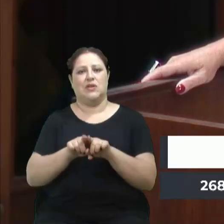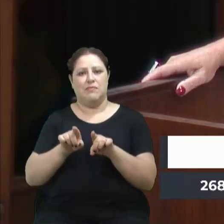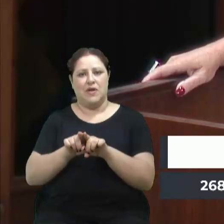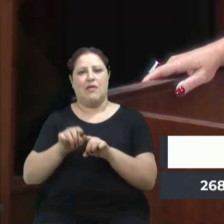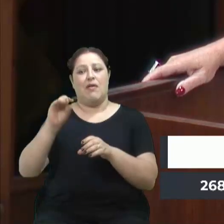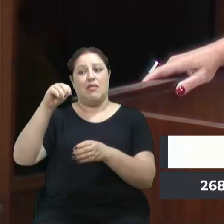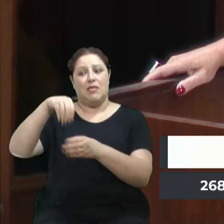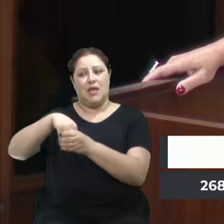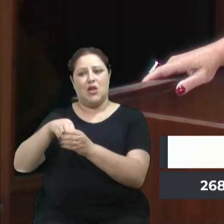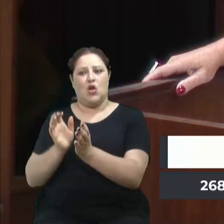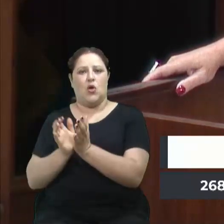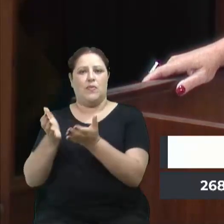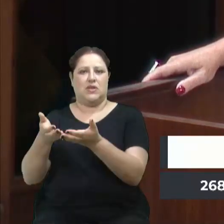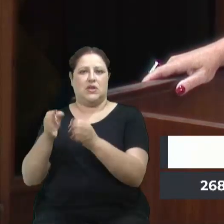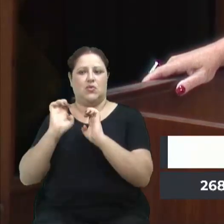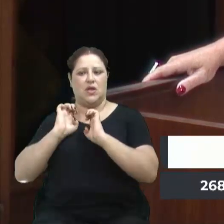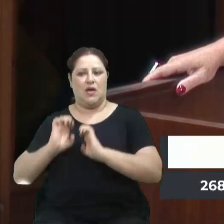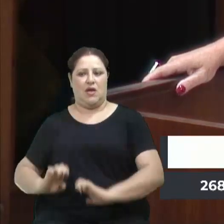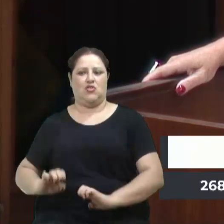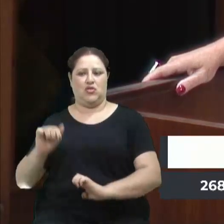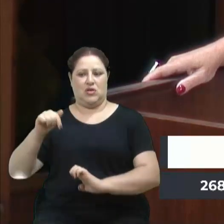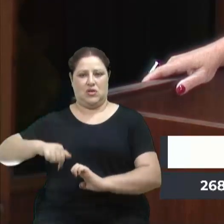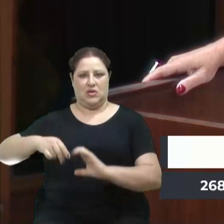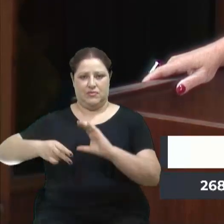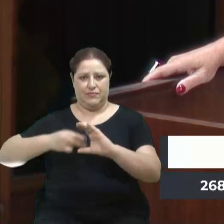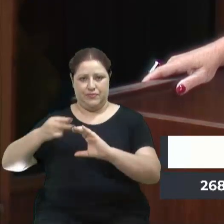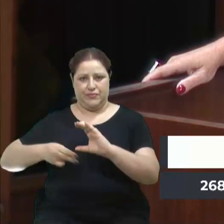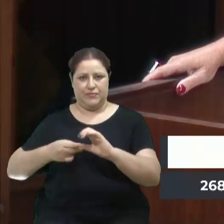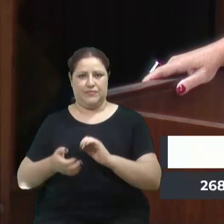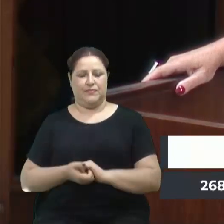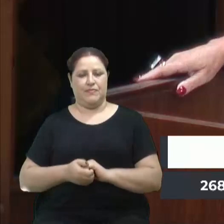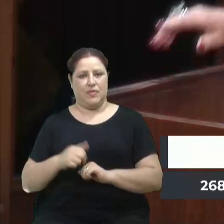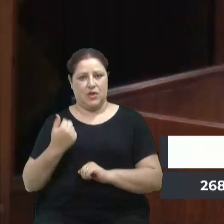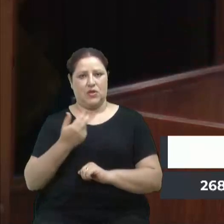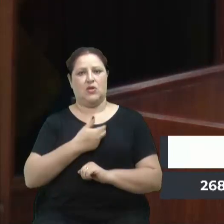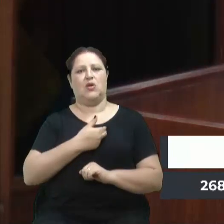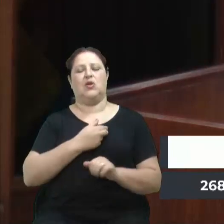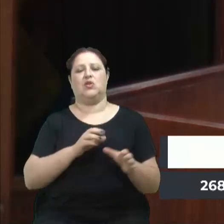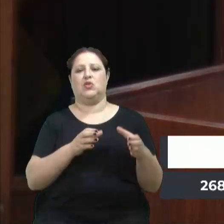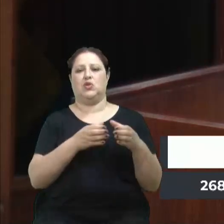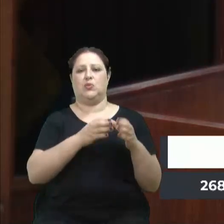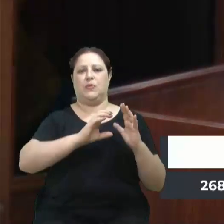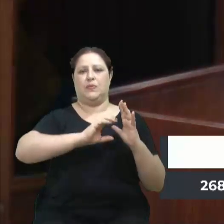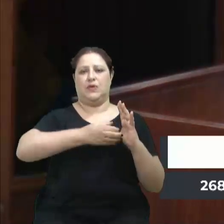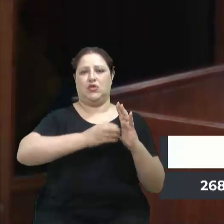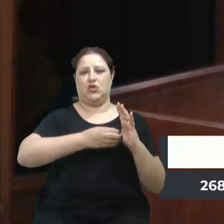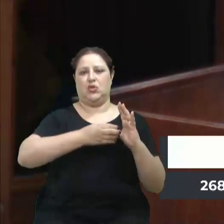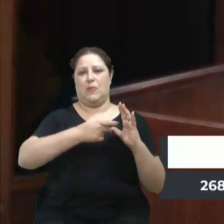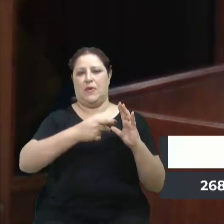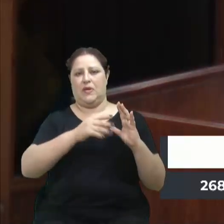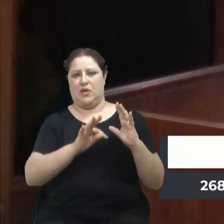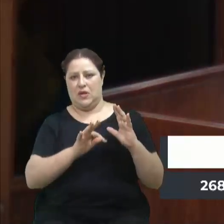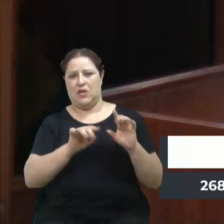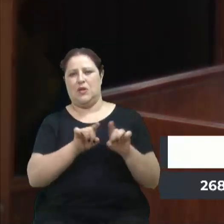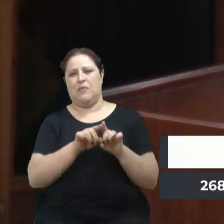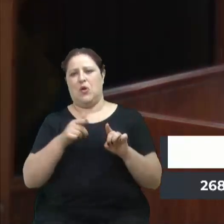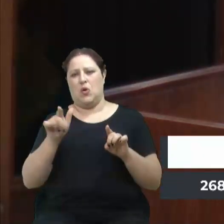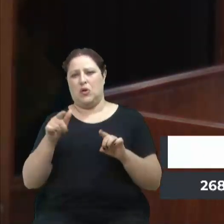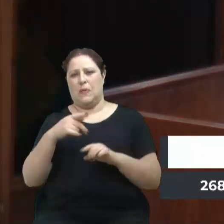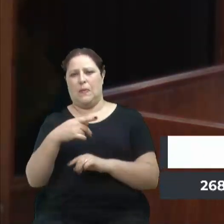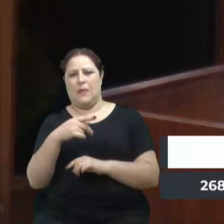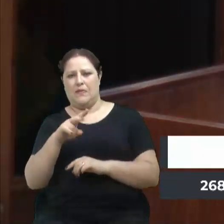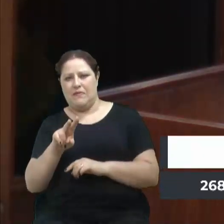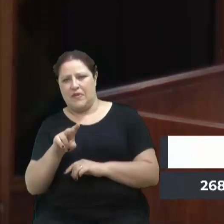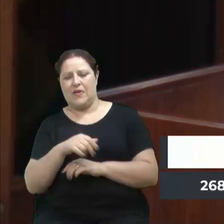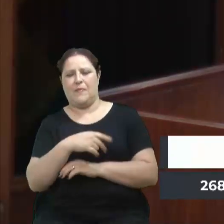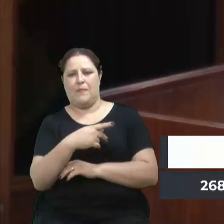de Ética da Casa. Vereadora. Nós, enquanto Partido dos Trabalhadores e outros partidos, PV, PSOL e